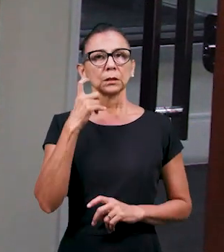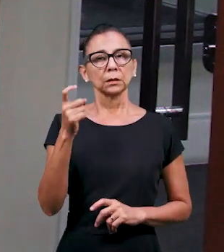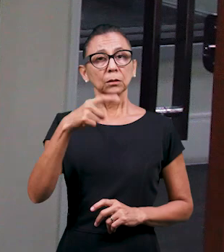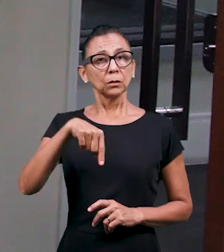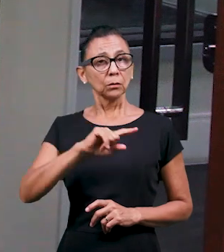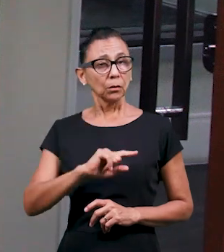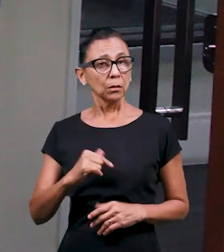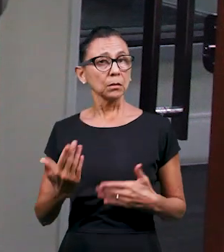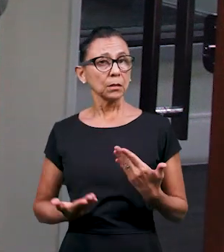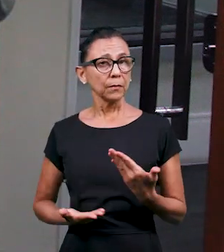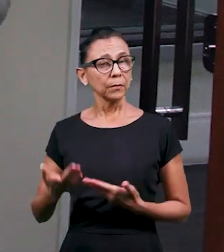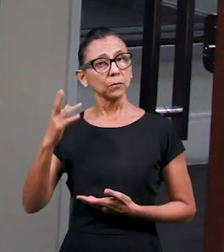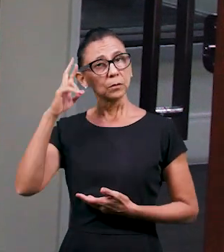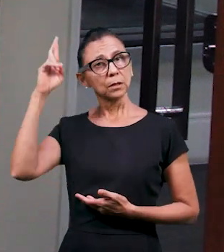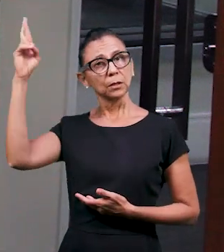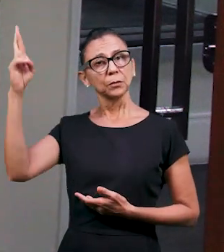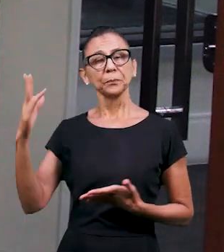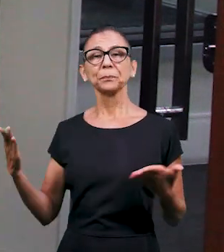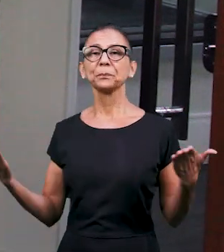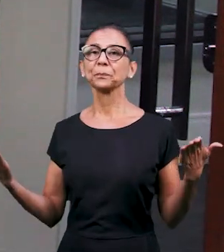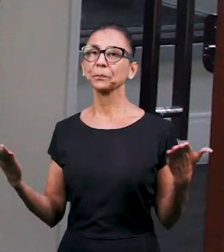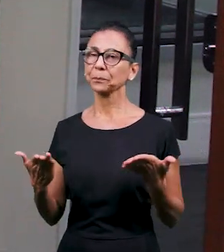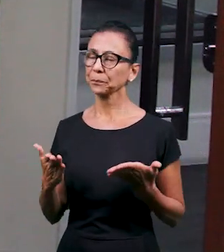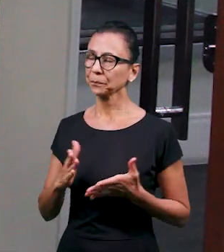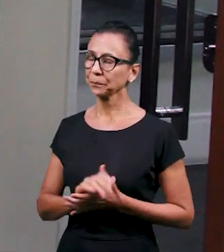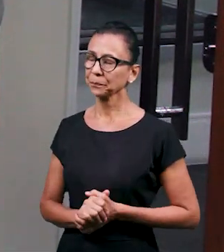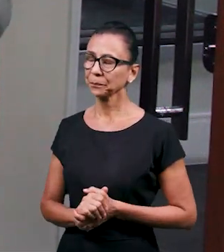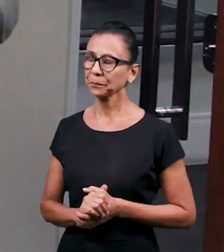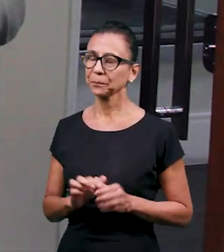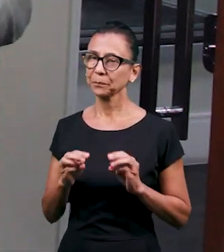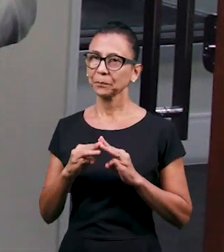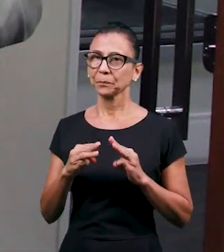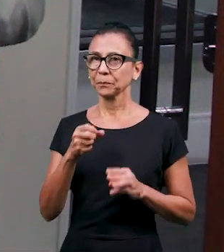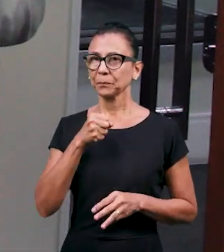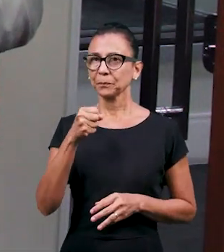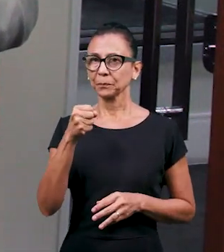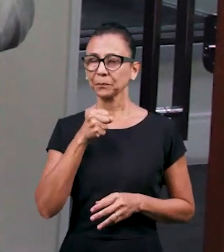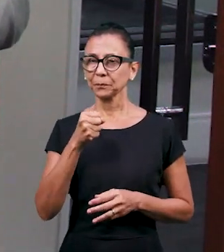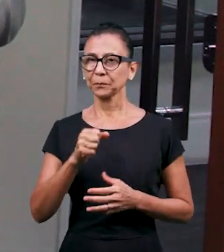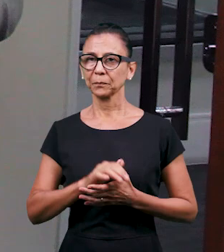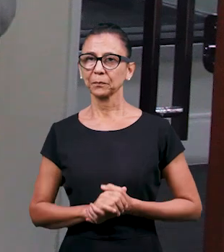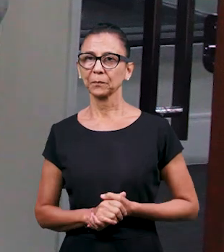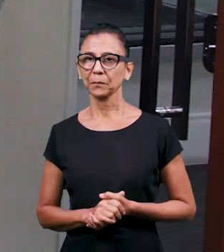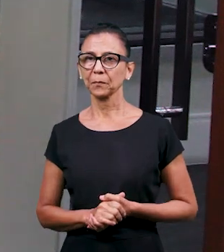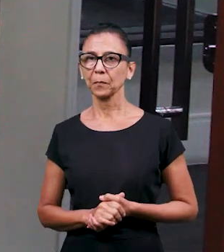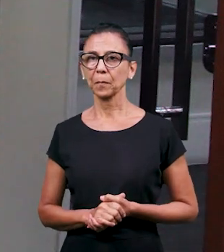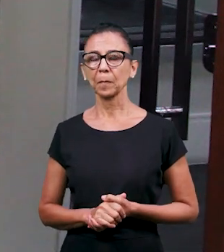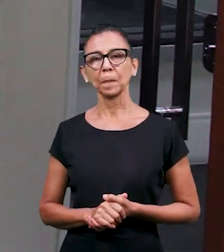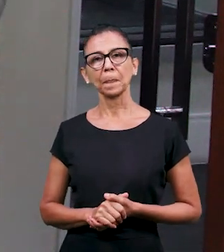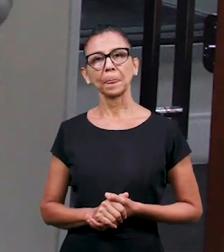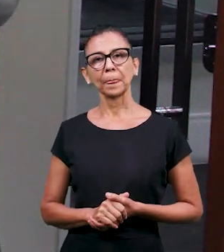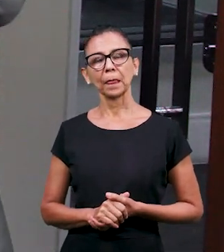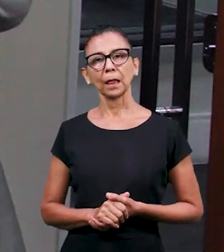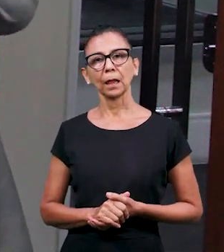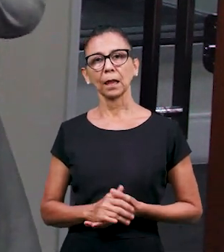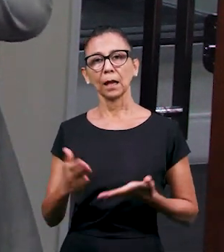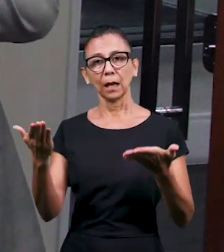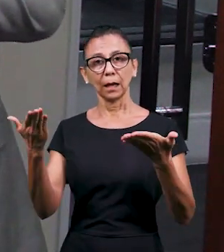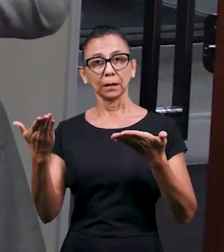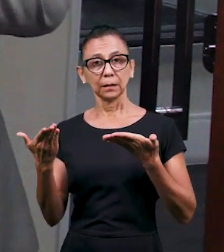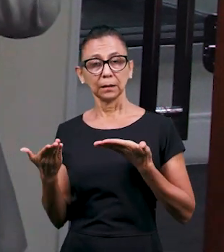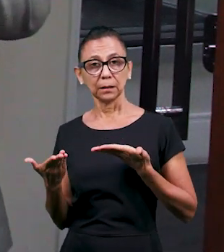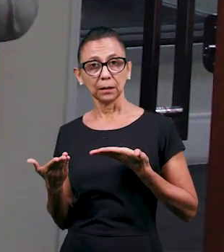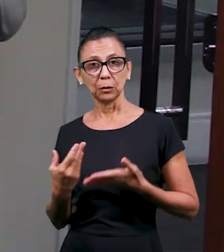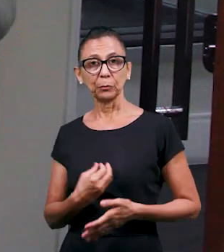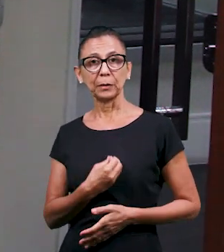do Senhor. E hoje o Manaim Entrevista vai ser feito, nós vamos receber aqui, na verdade, recebendo aqui